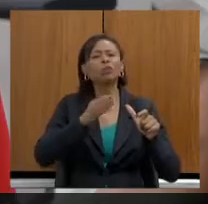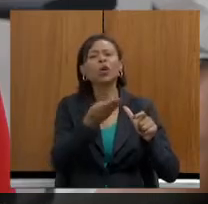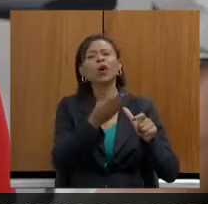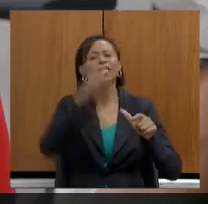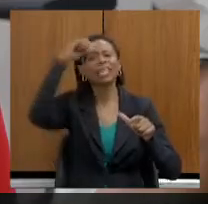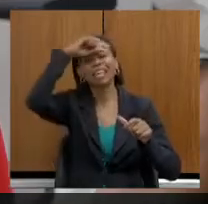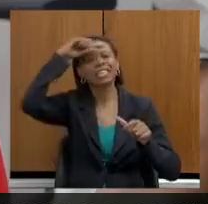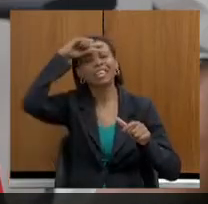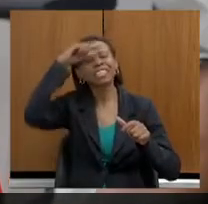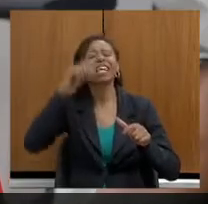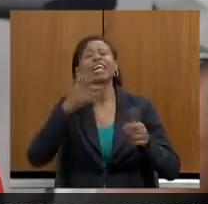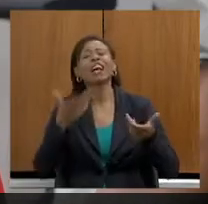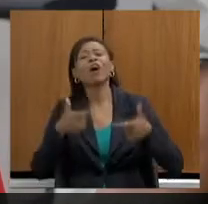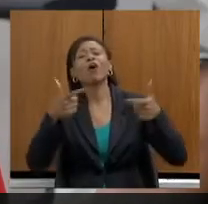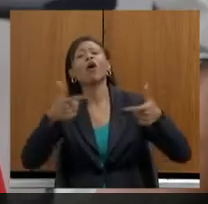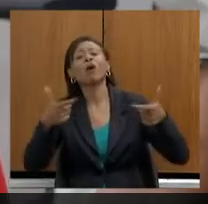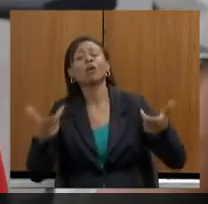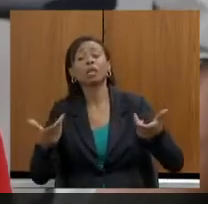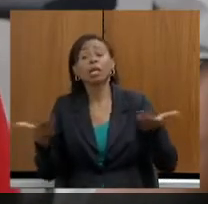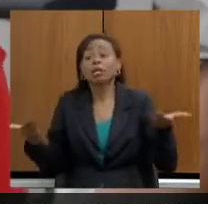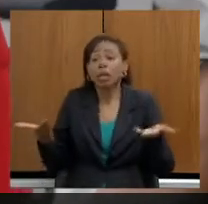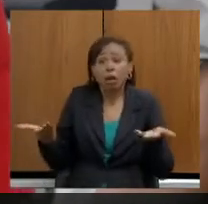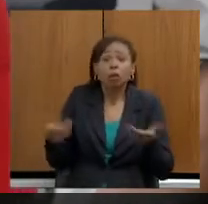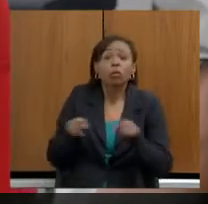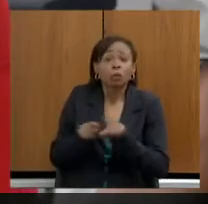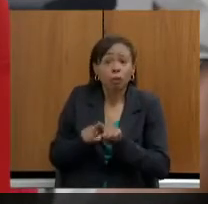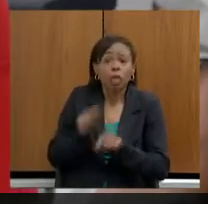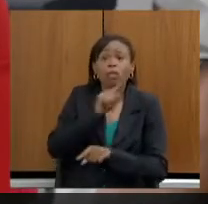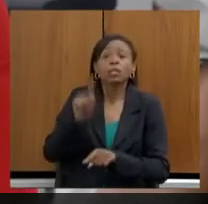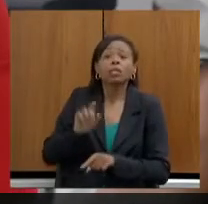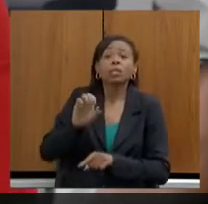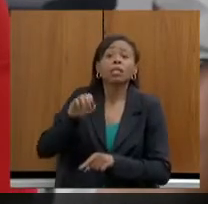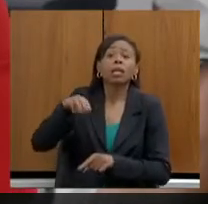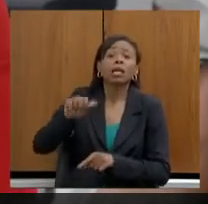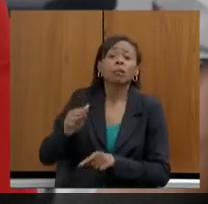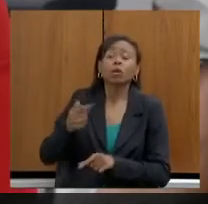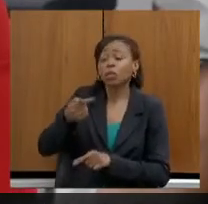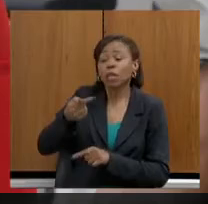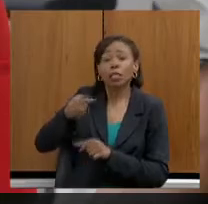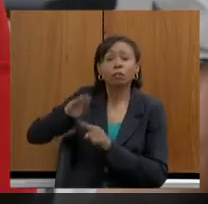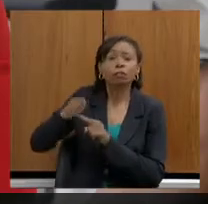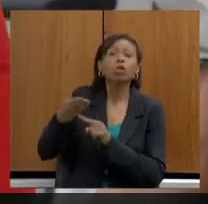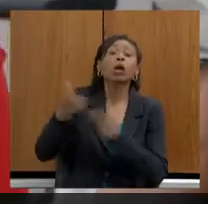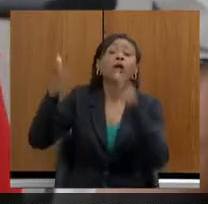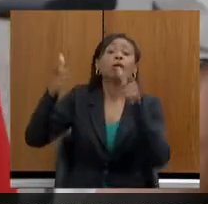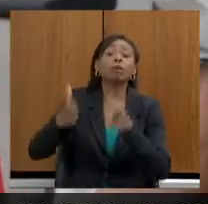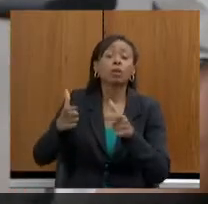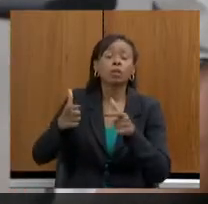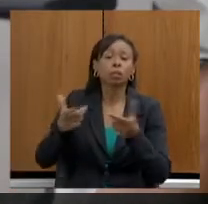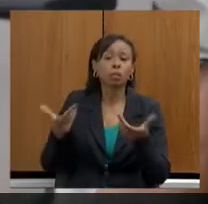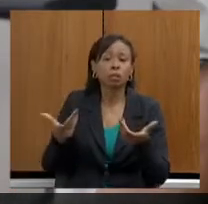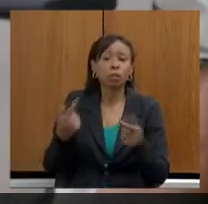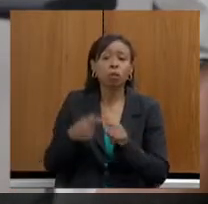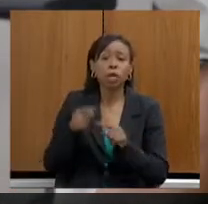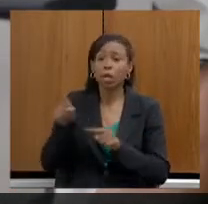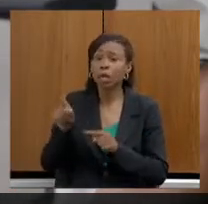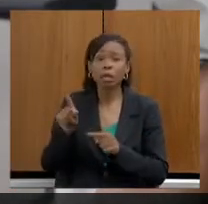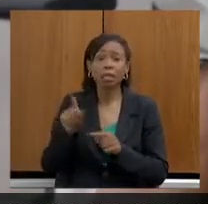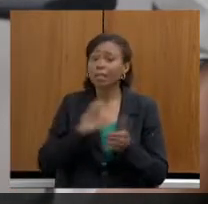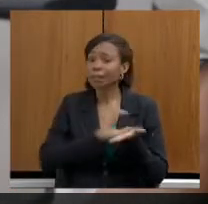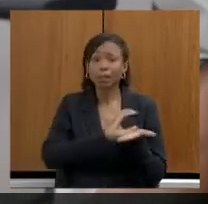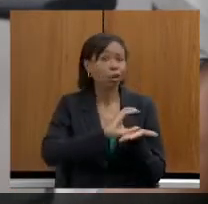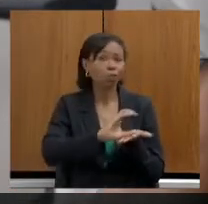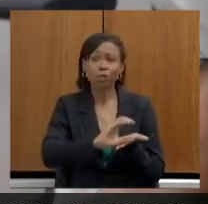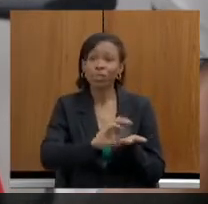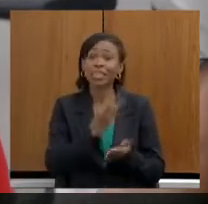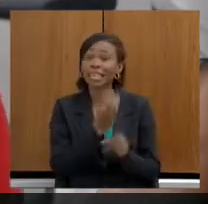chegando Cadê o 7 bilhões Emma por quê o deixou de investir em três anos o que o governo